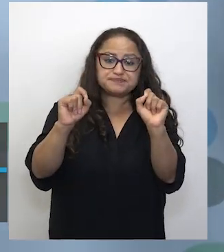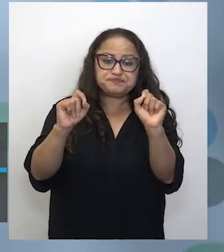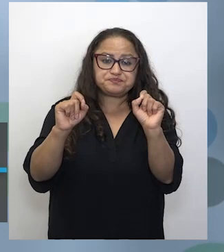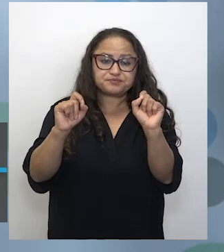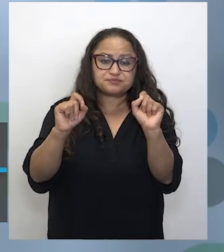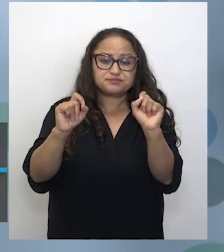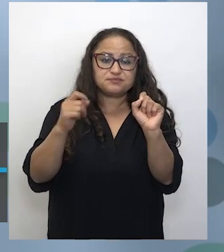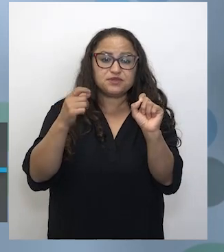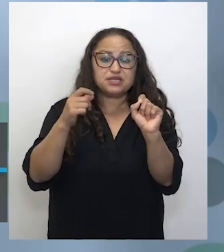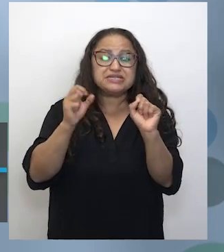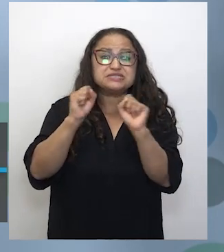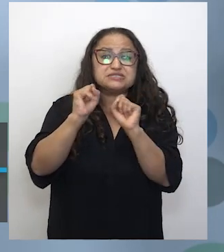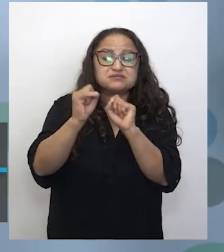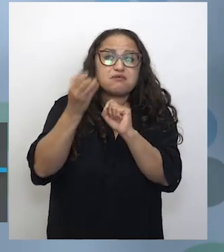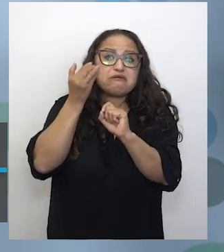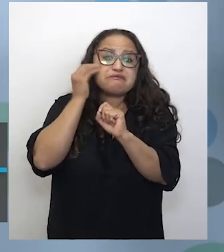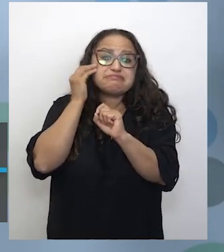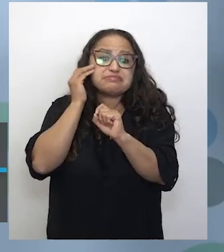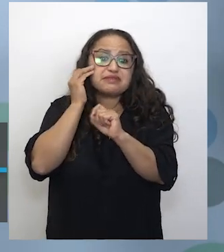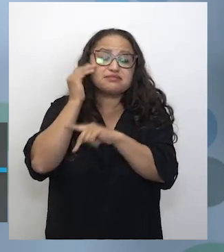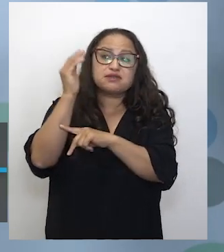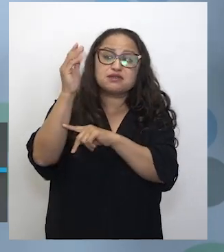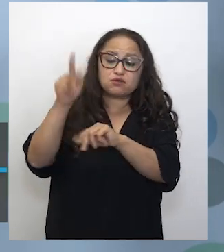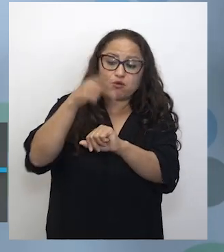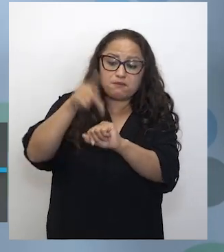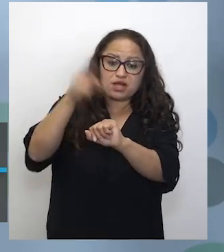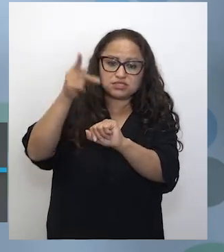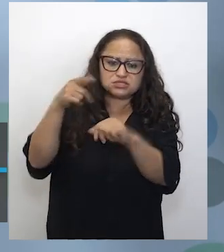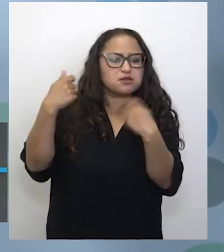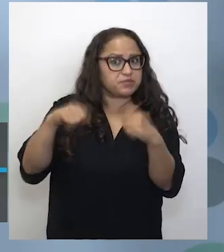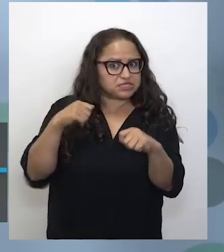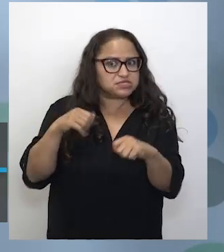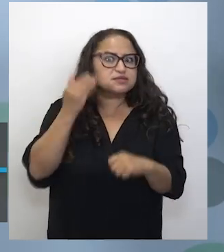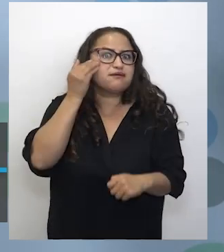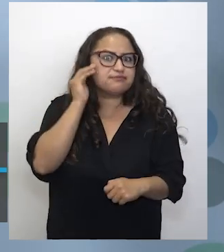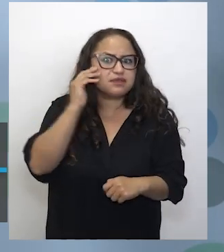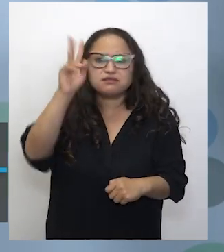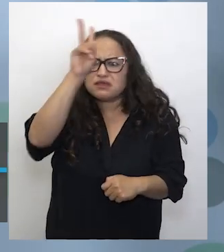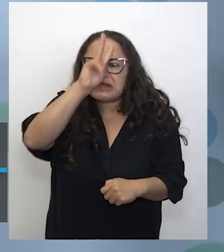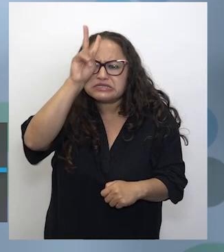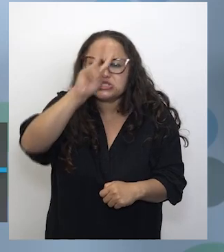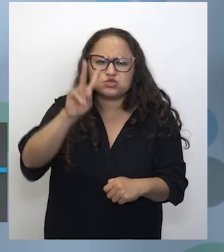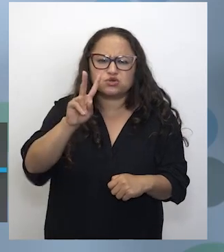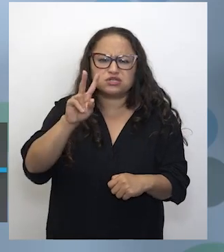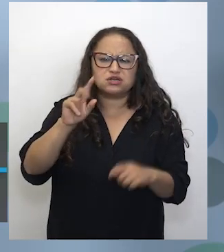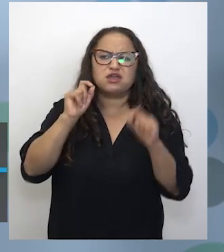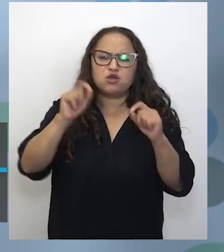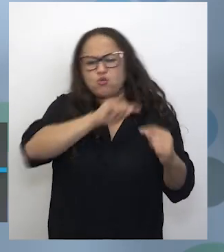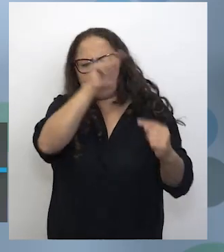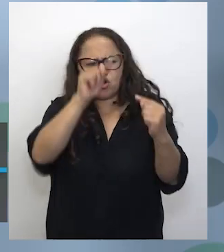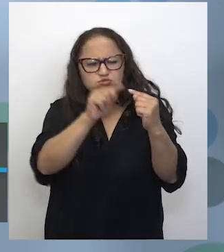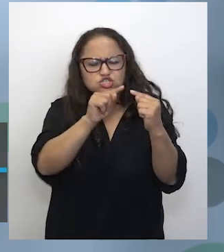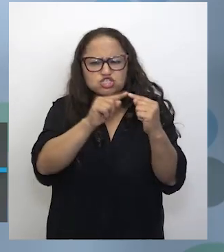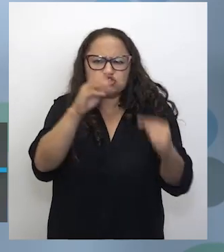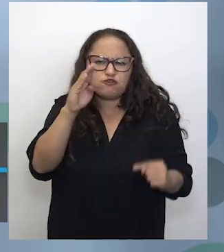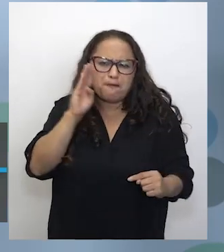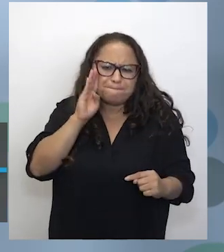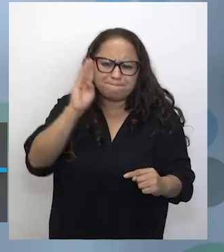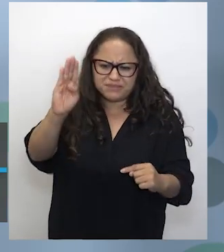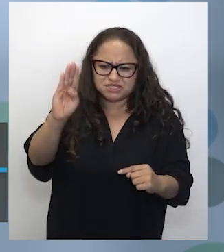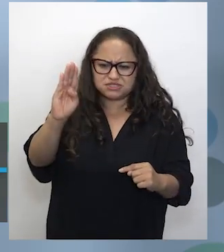para entendermos o nosso país, nós precisamos entender a sua história. E esse é um ponto fundamental, né, para entendermos